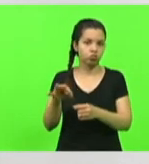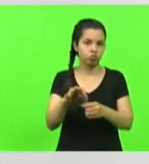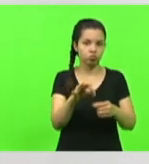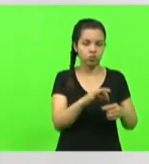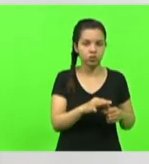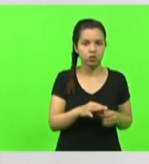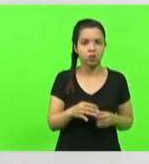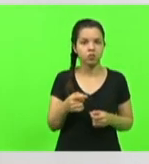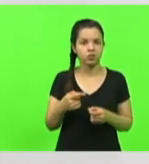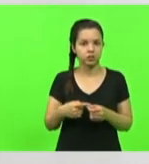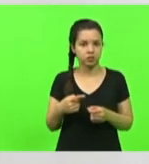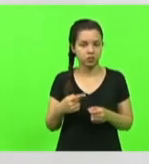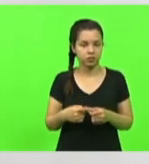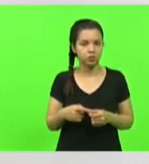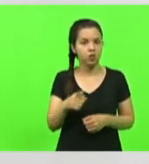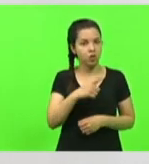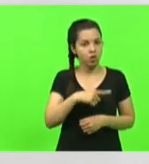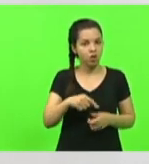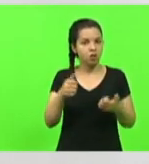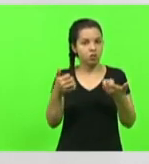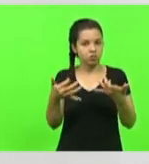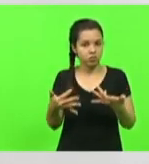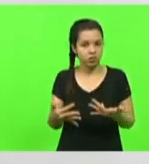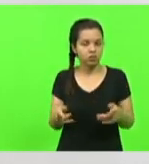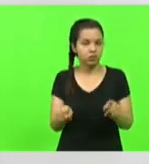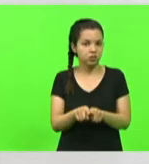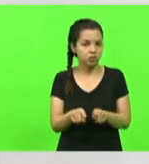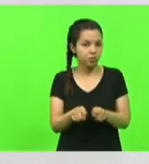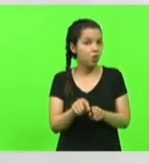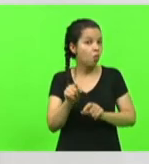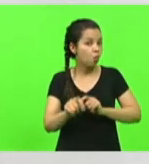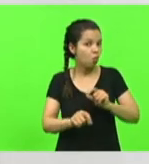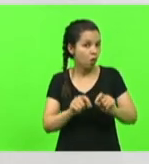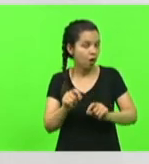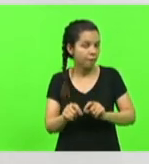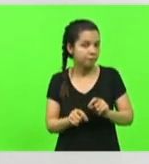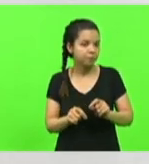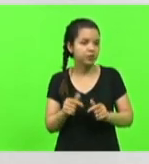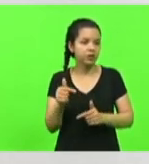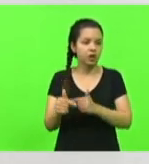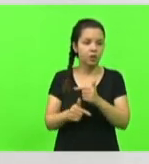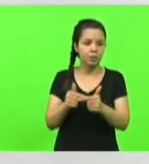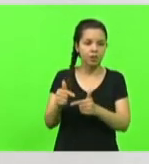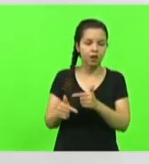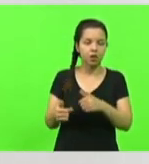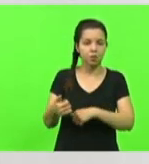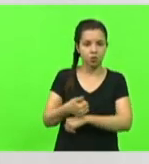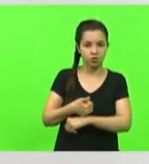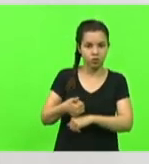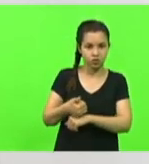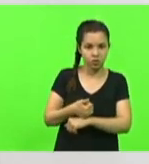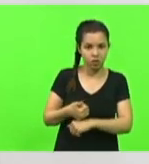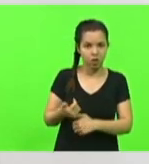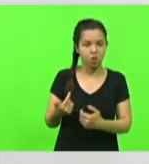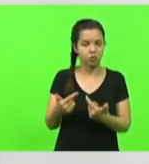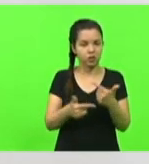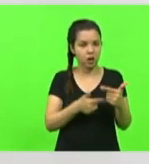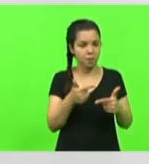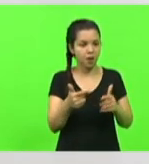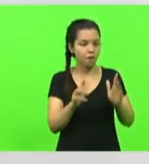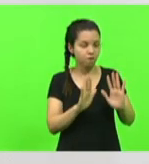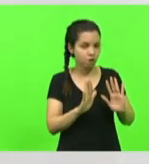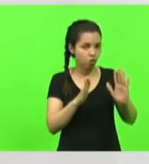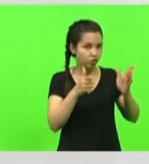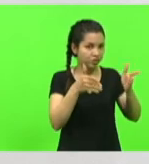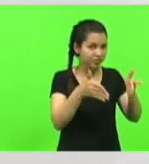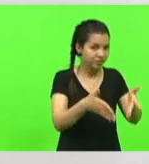Devemos ressaltar que, além do trabalho profissional, além do trabalho voltado aos